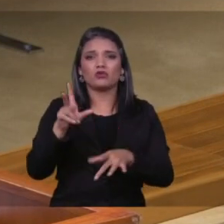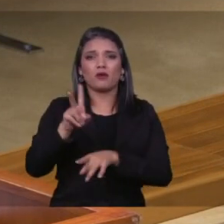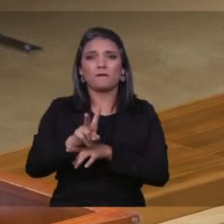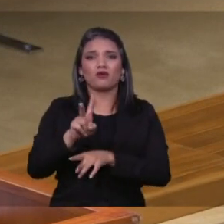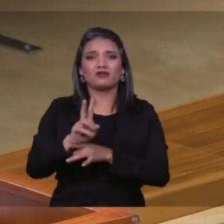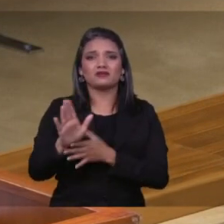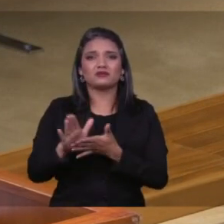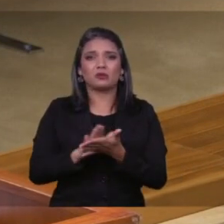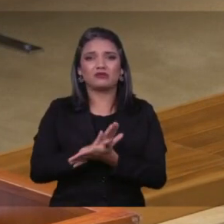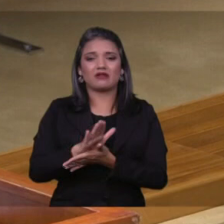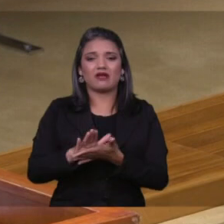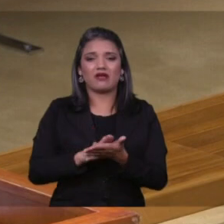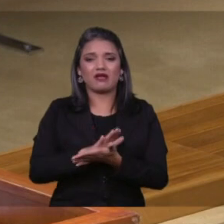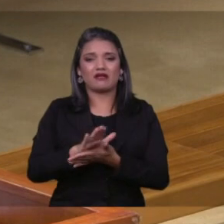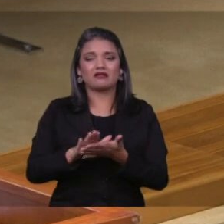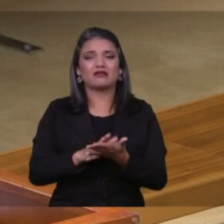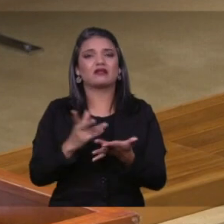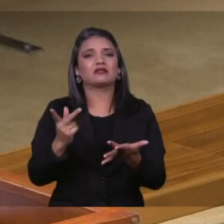de